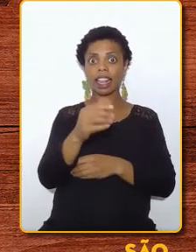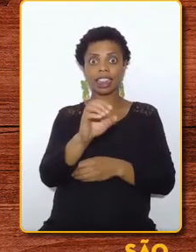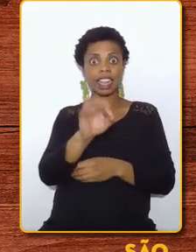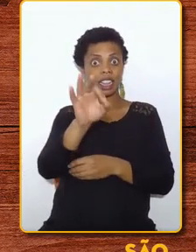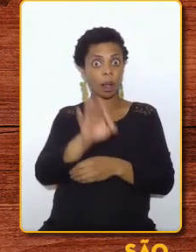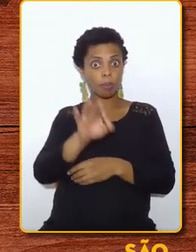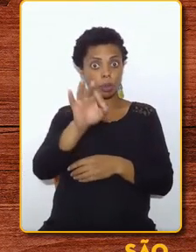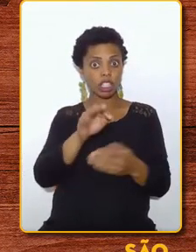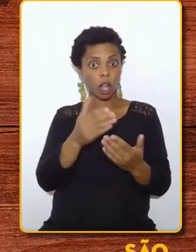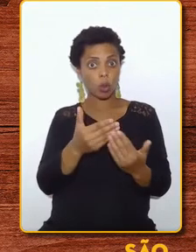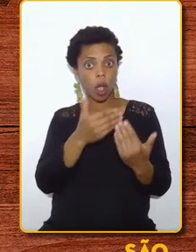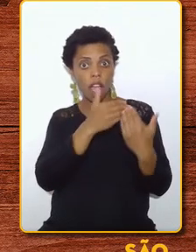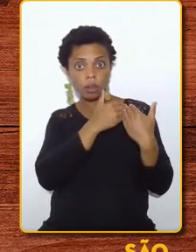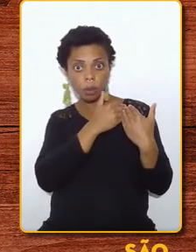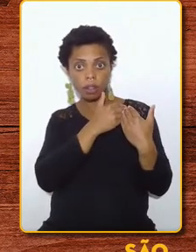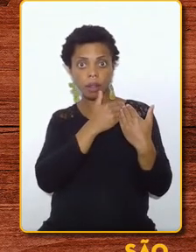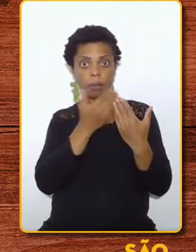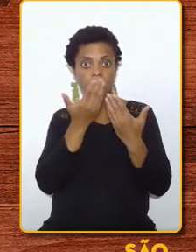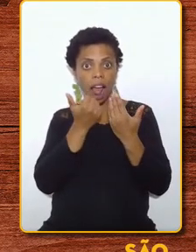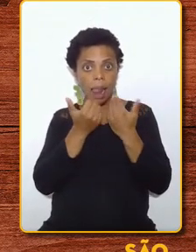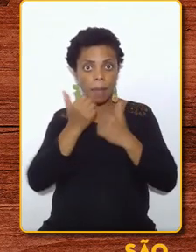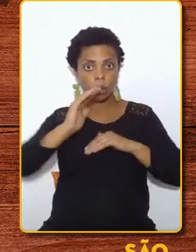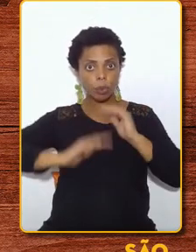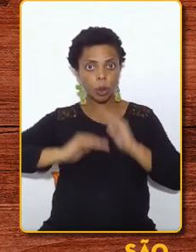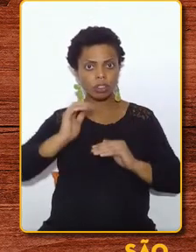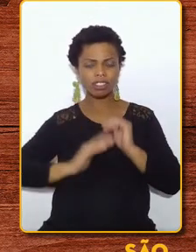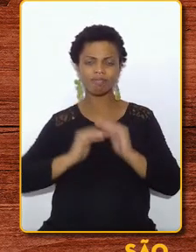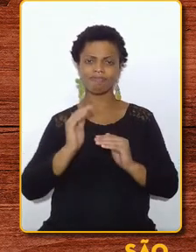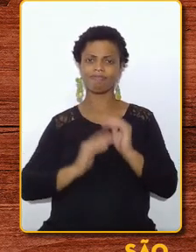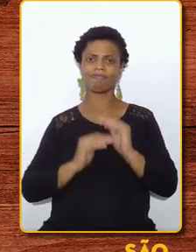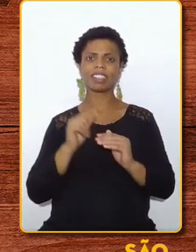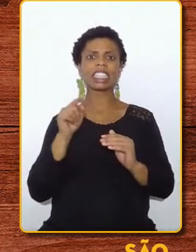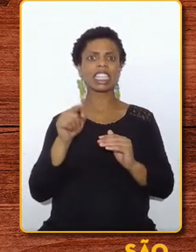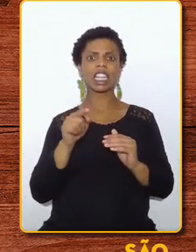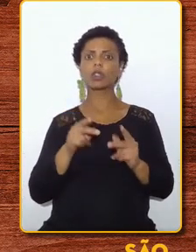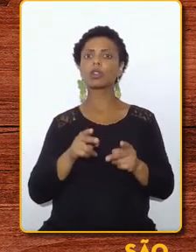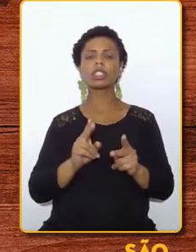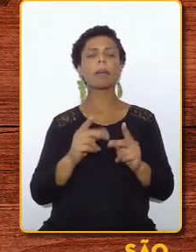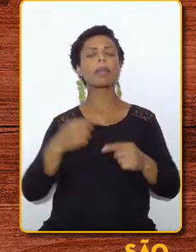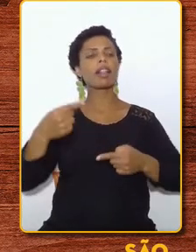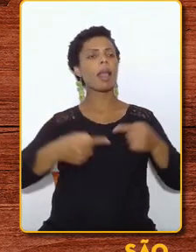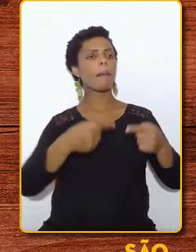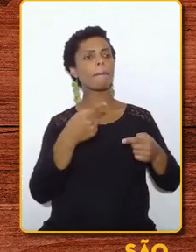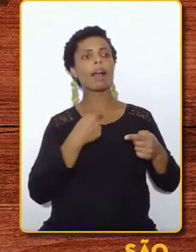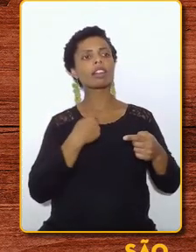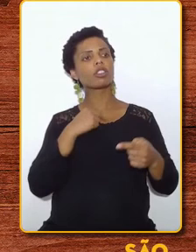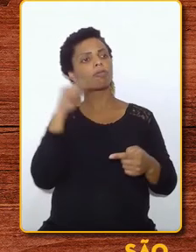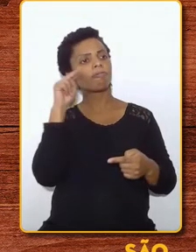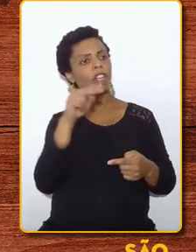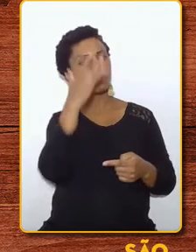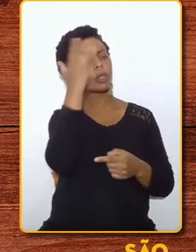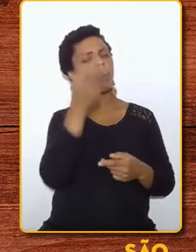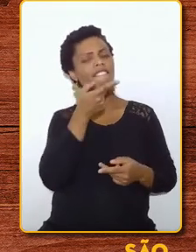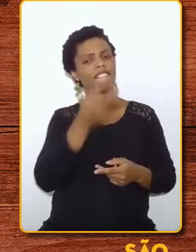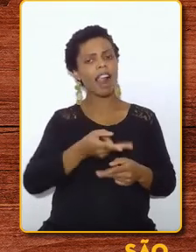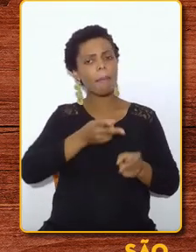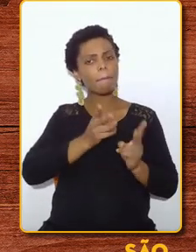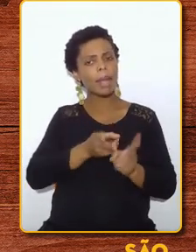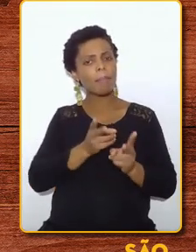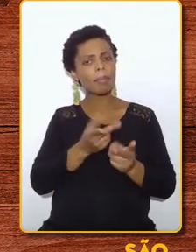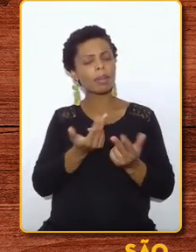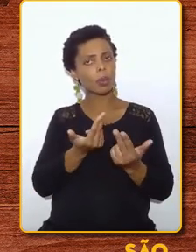eu tenho enfrentado aí em todos os debates que eu participo, né? E esse